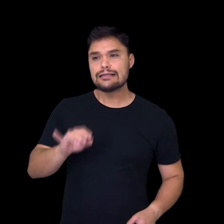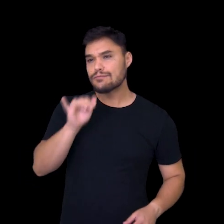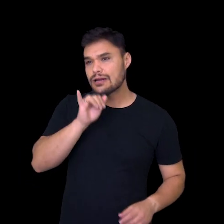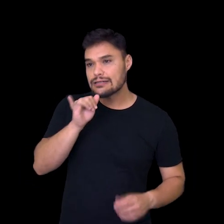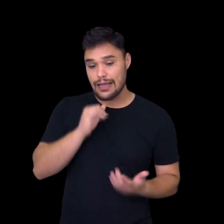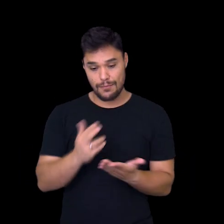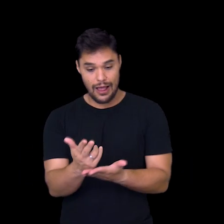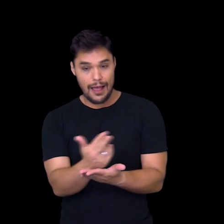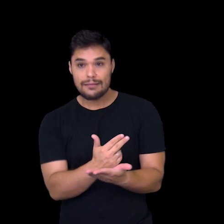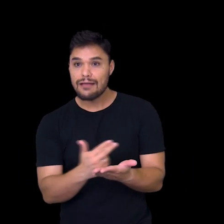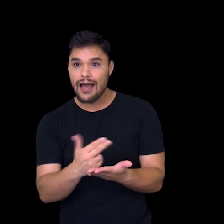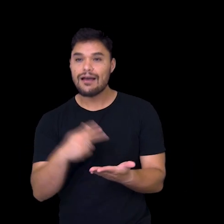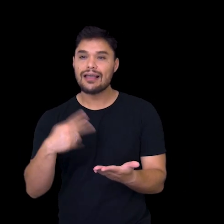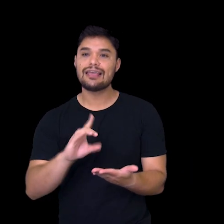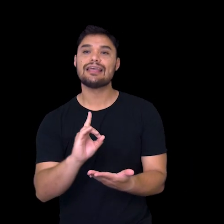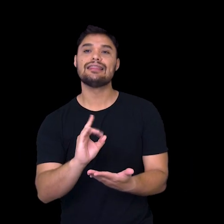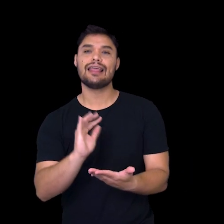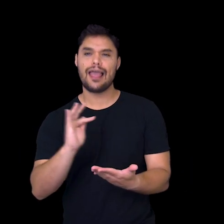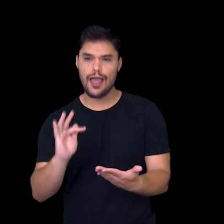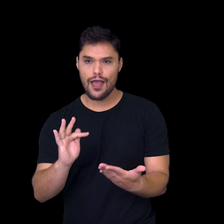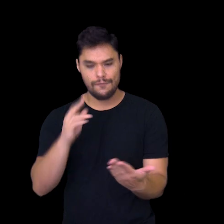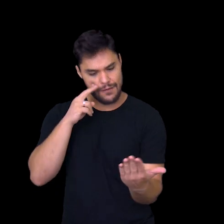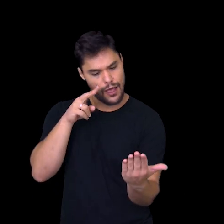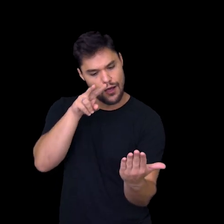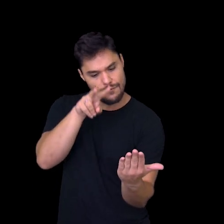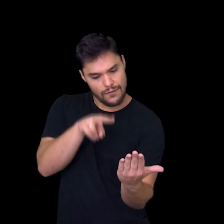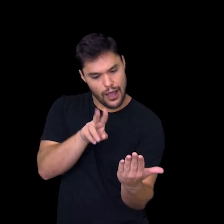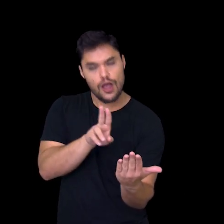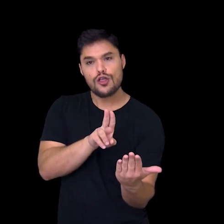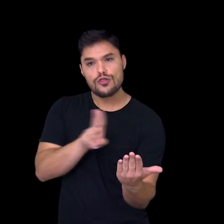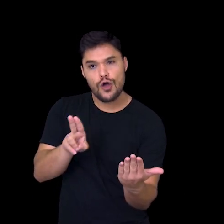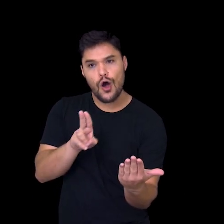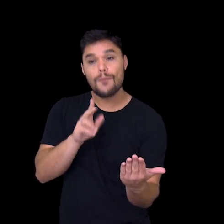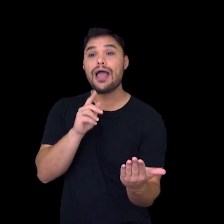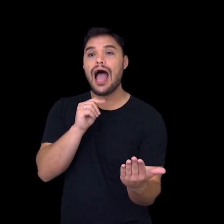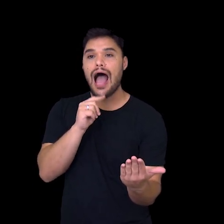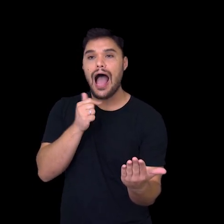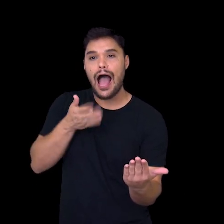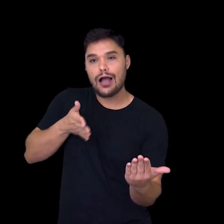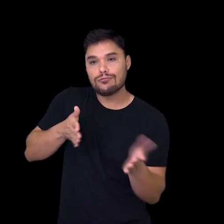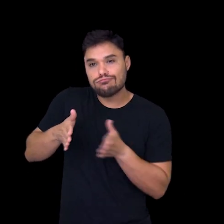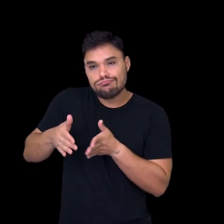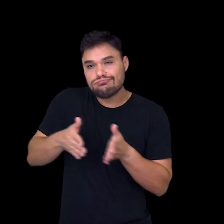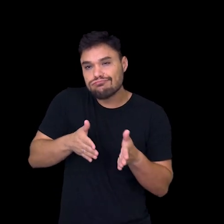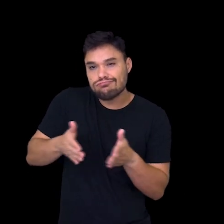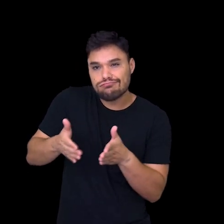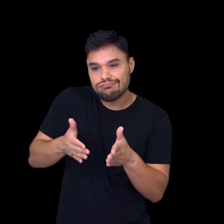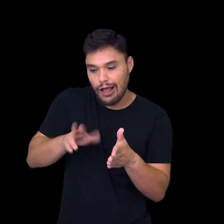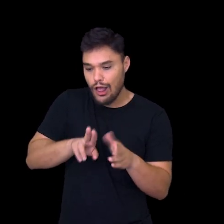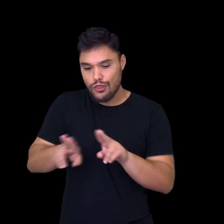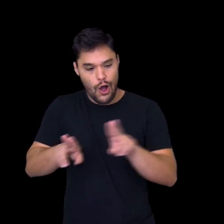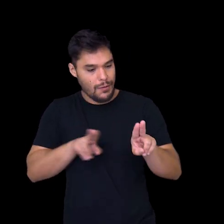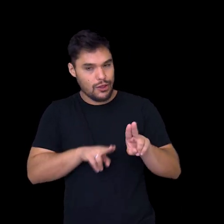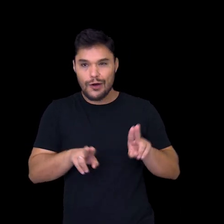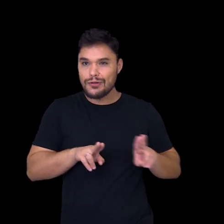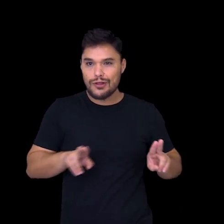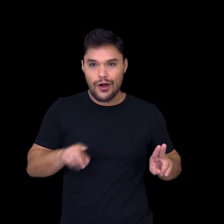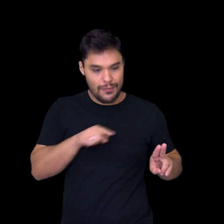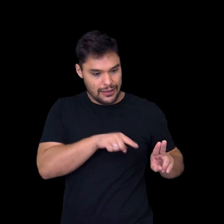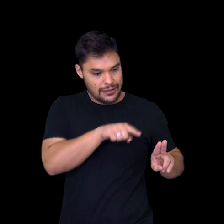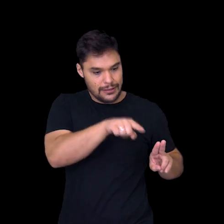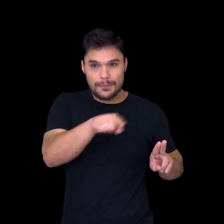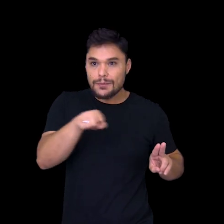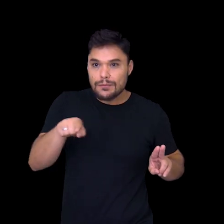se você pegar um mapa do Distrito Federal hoje e olhar para o nome dos cursos d'água de todos os rios, córregos e